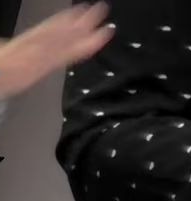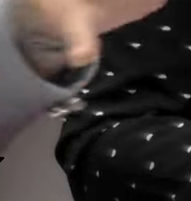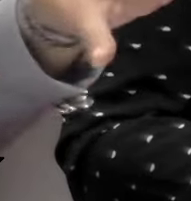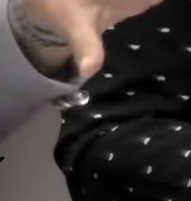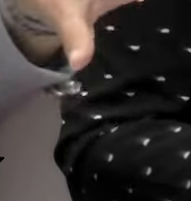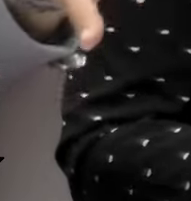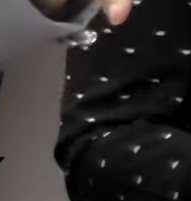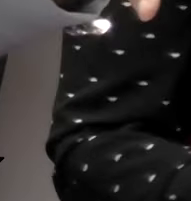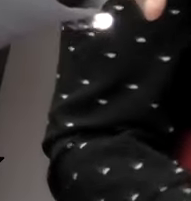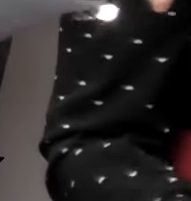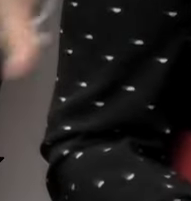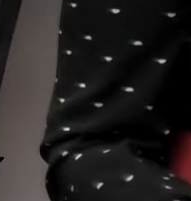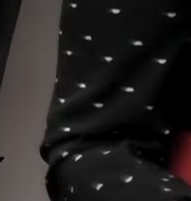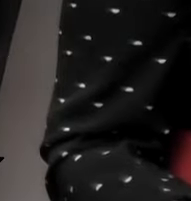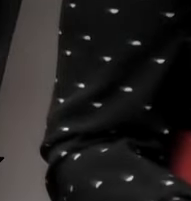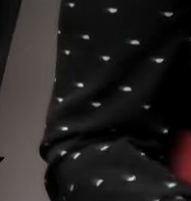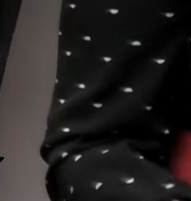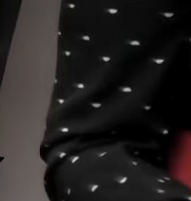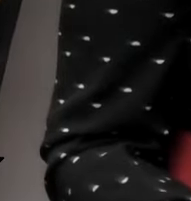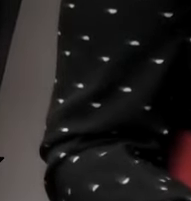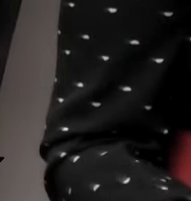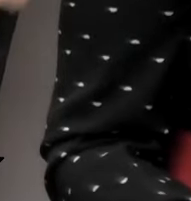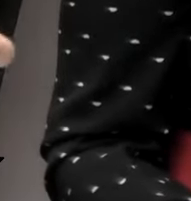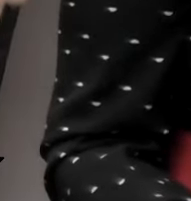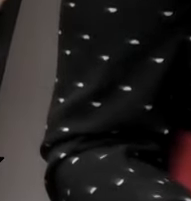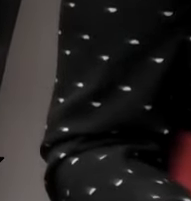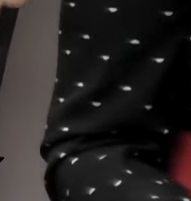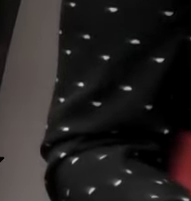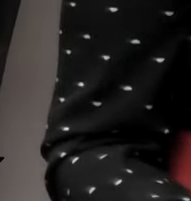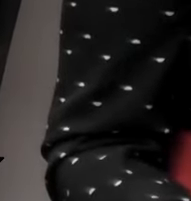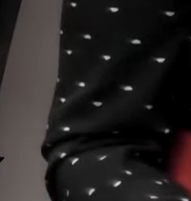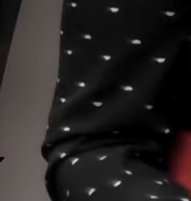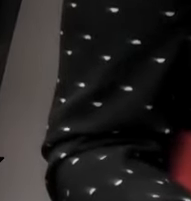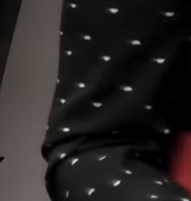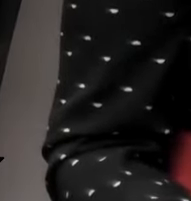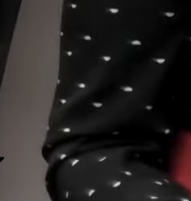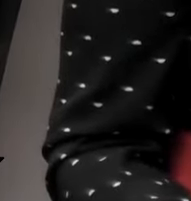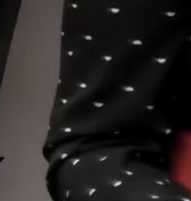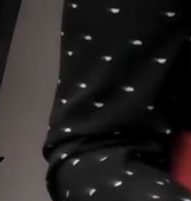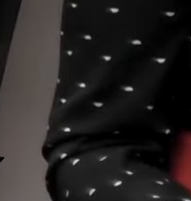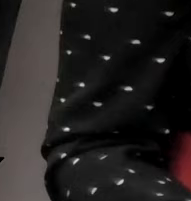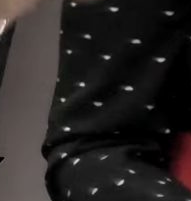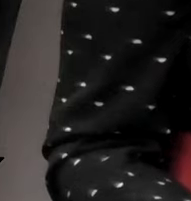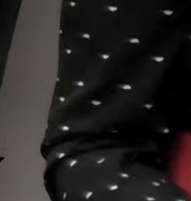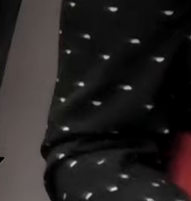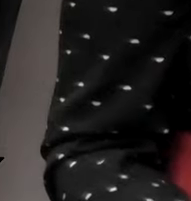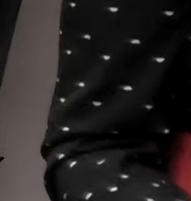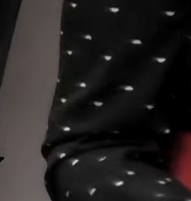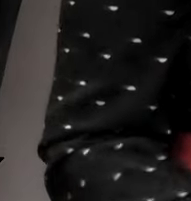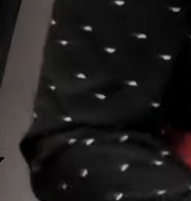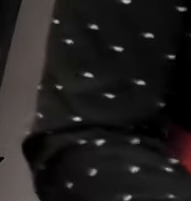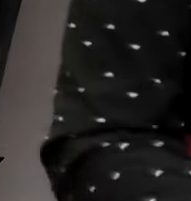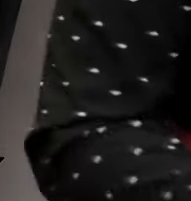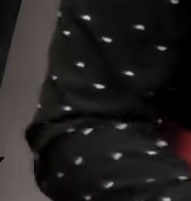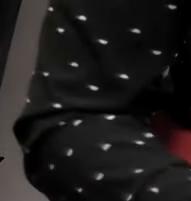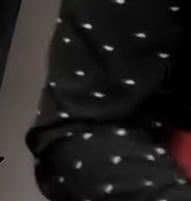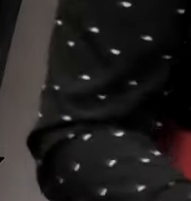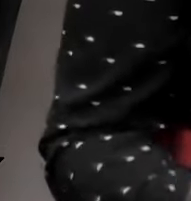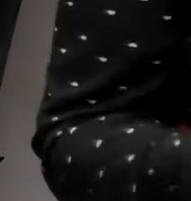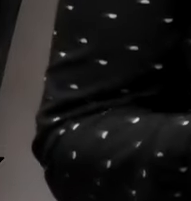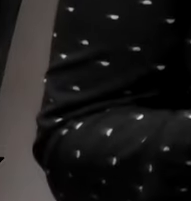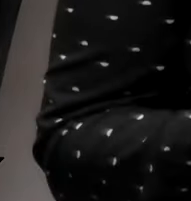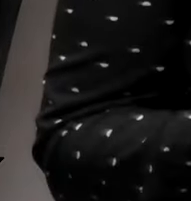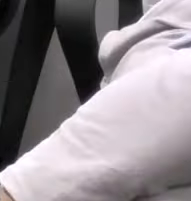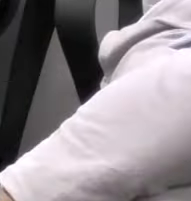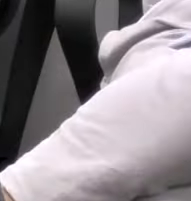Então, eu vou manter, apesar de concordar parcialmente com o que Vossa Excelência falou do ponto de vista conceitual. Ilustrando,